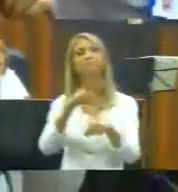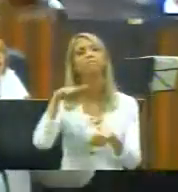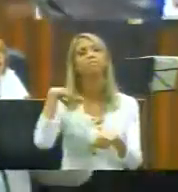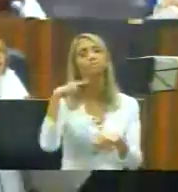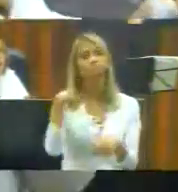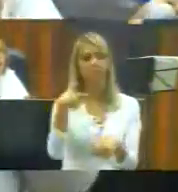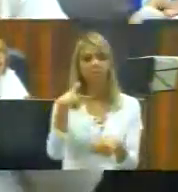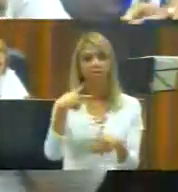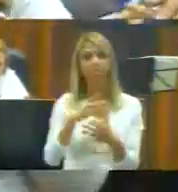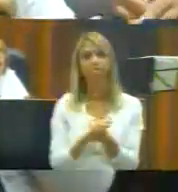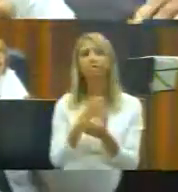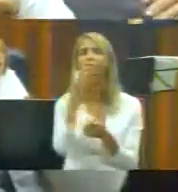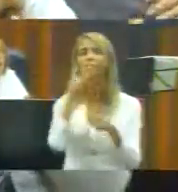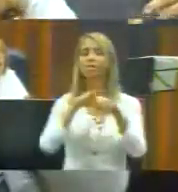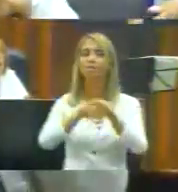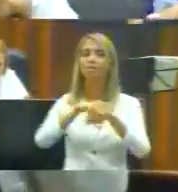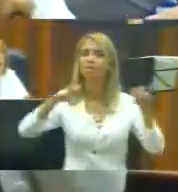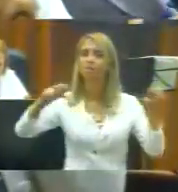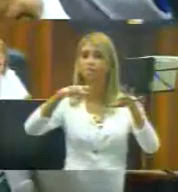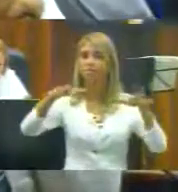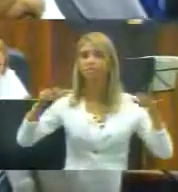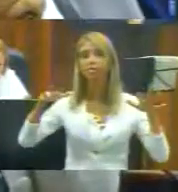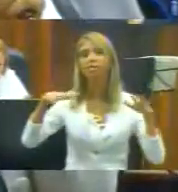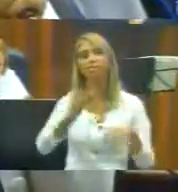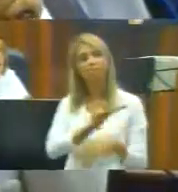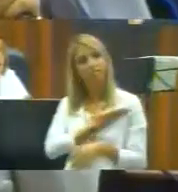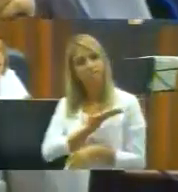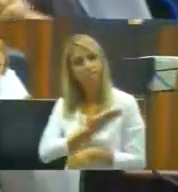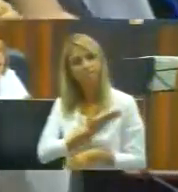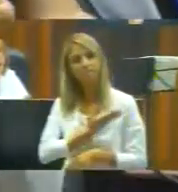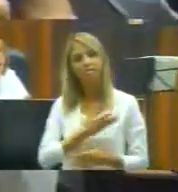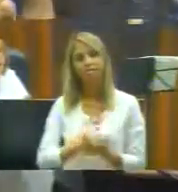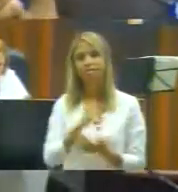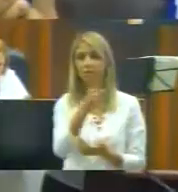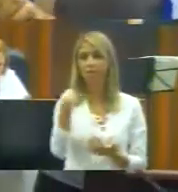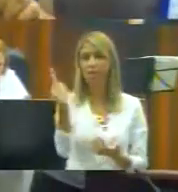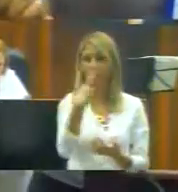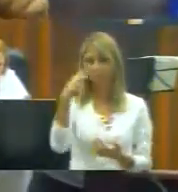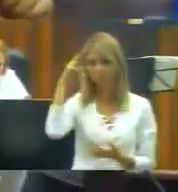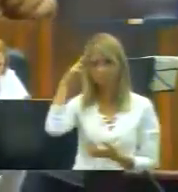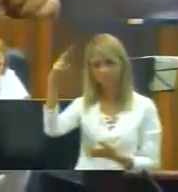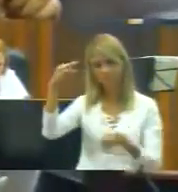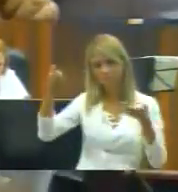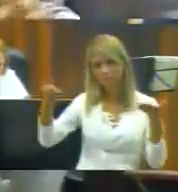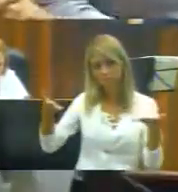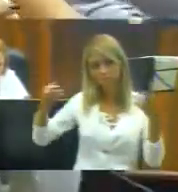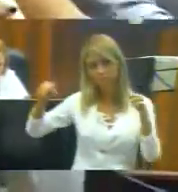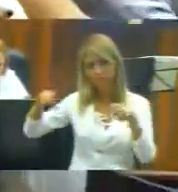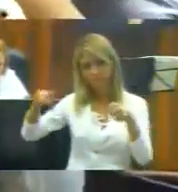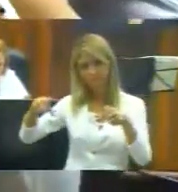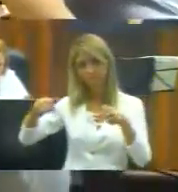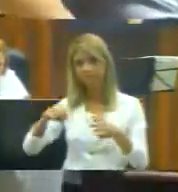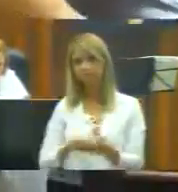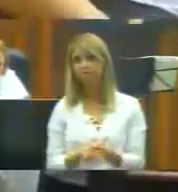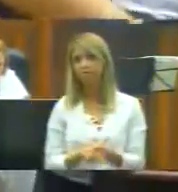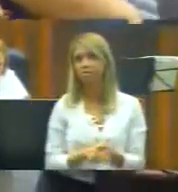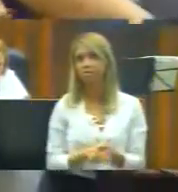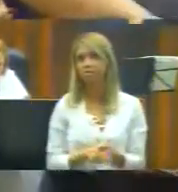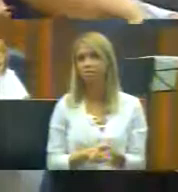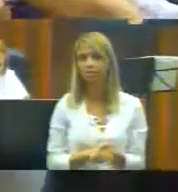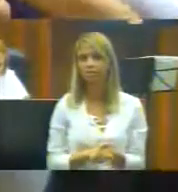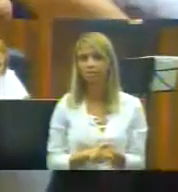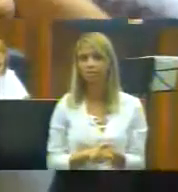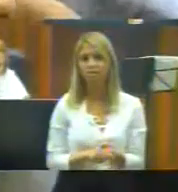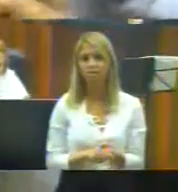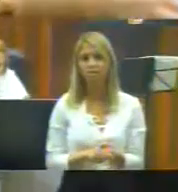parlamentares. Boa noite, assistência, nobres colegas, todas as autoridades presentes. Então,